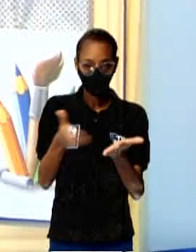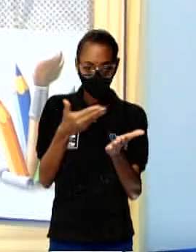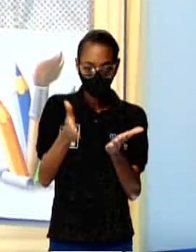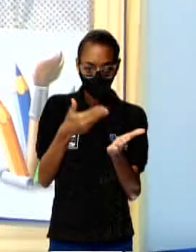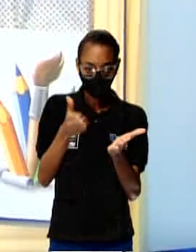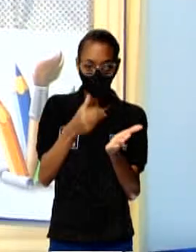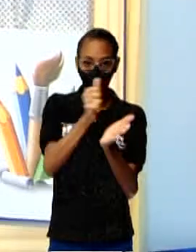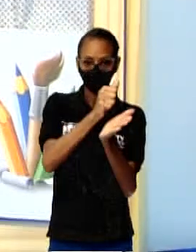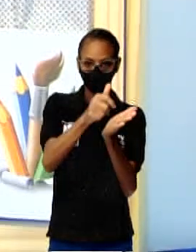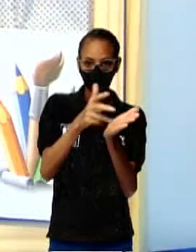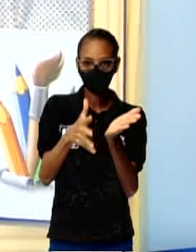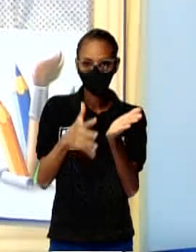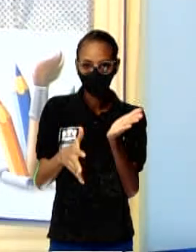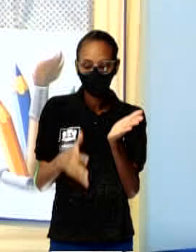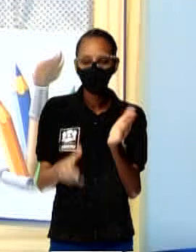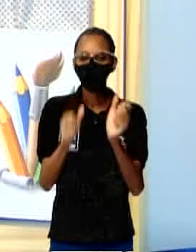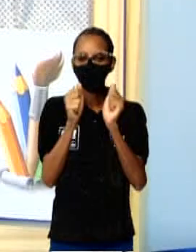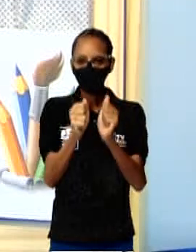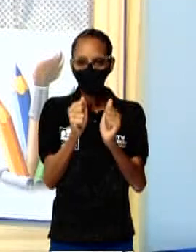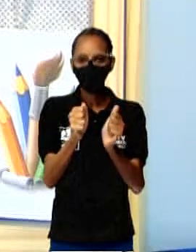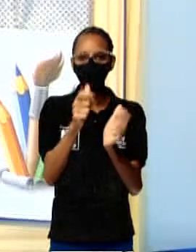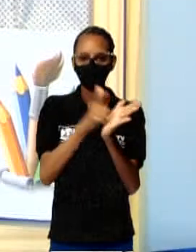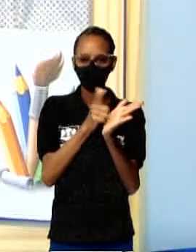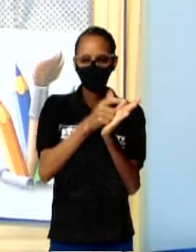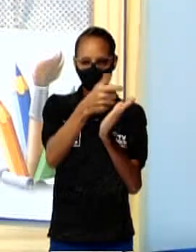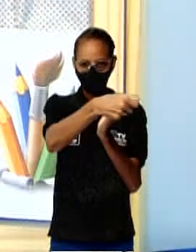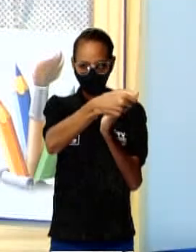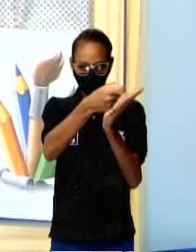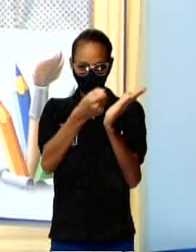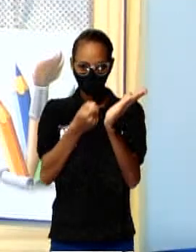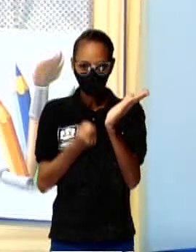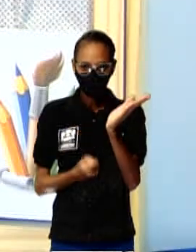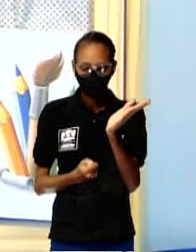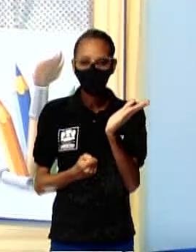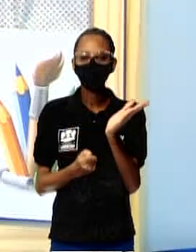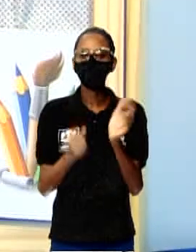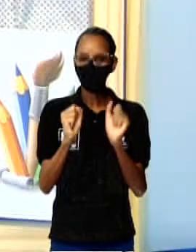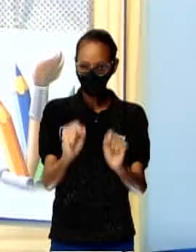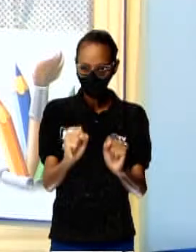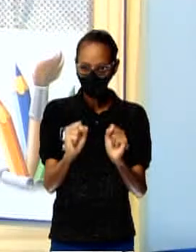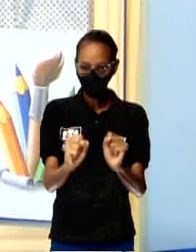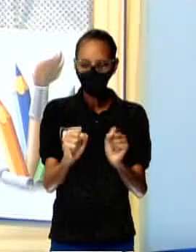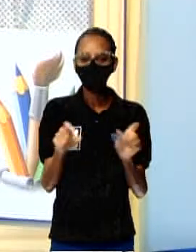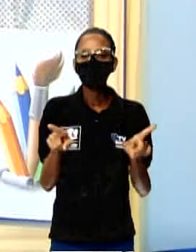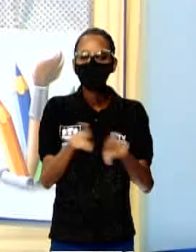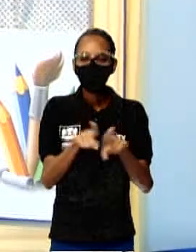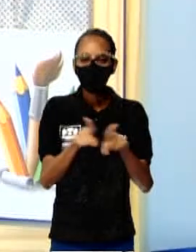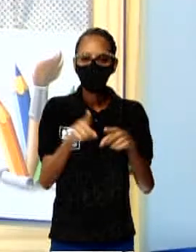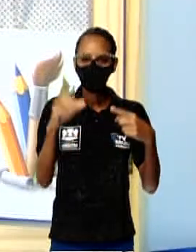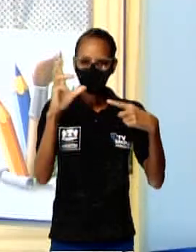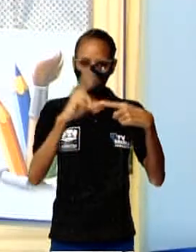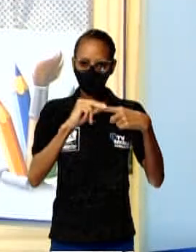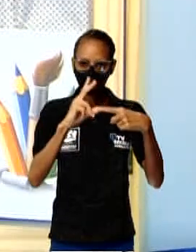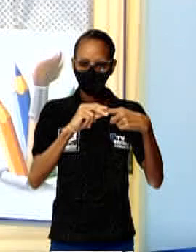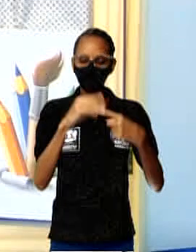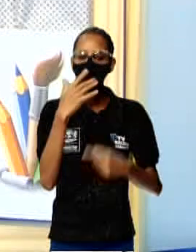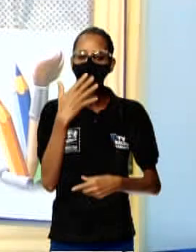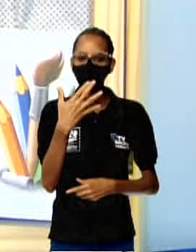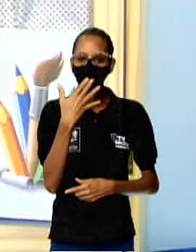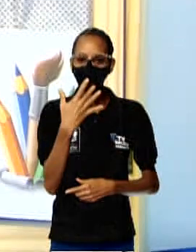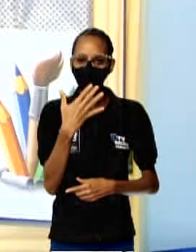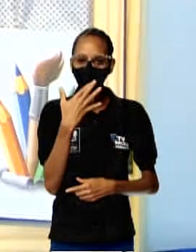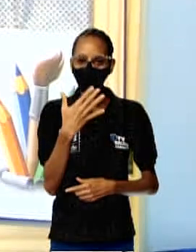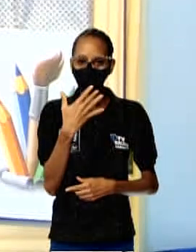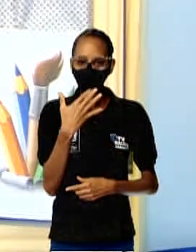caderno de atividades se puder destacar uma folha fica à vontade já destaca canetinhas coloridas que são os seus